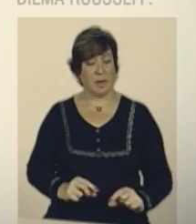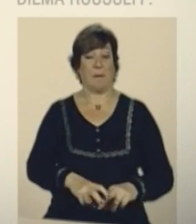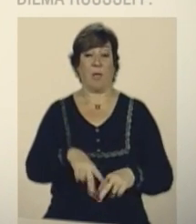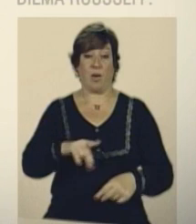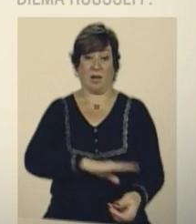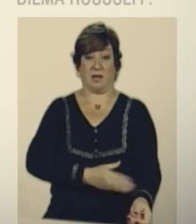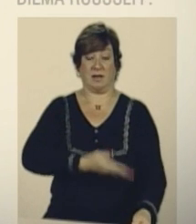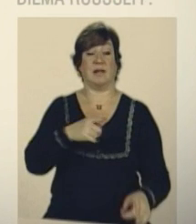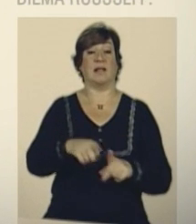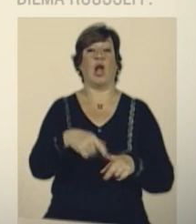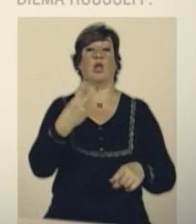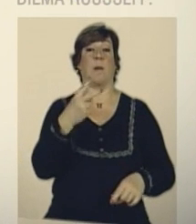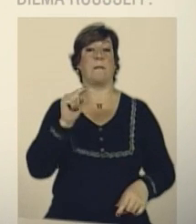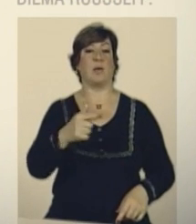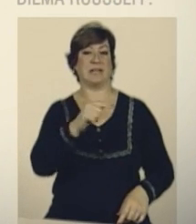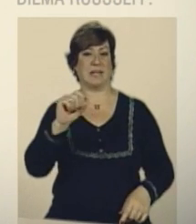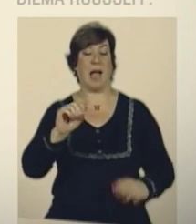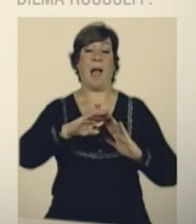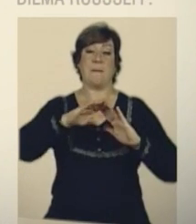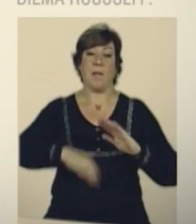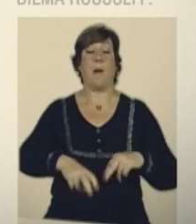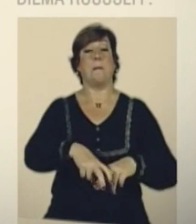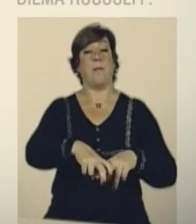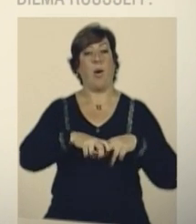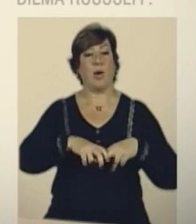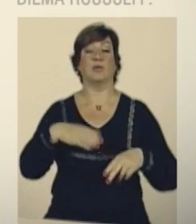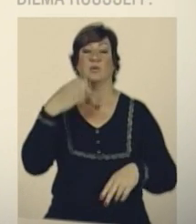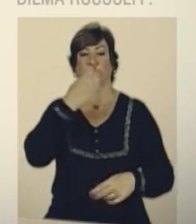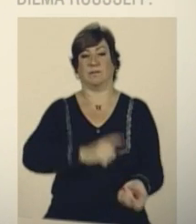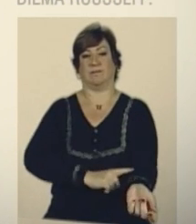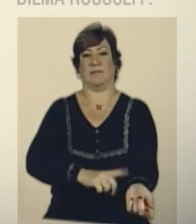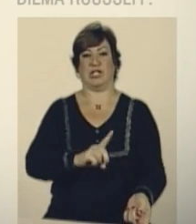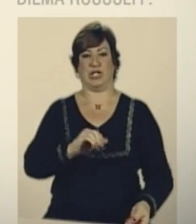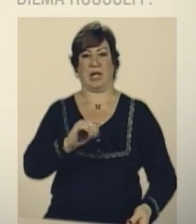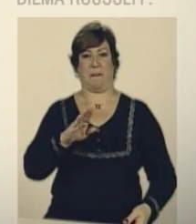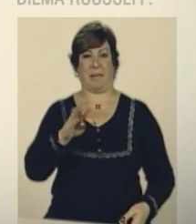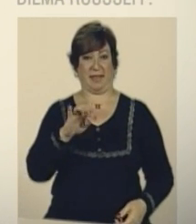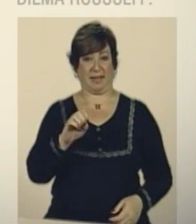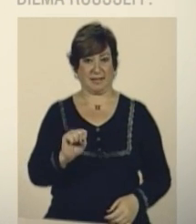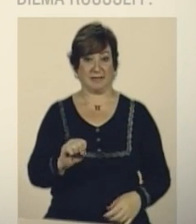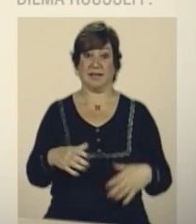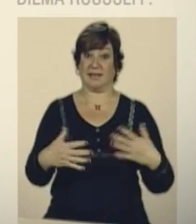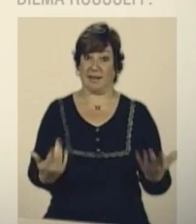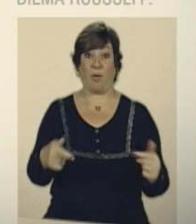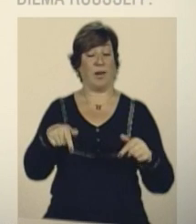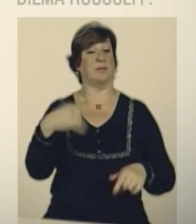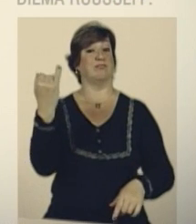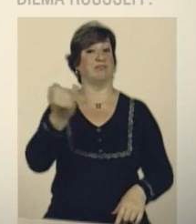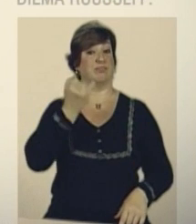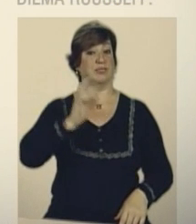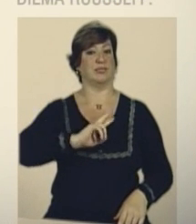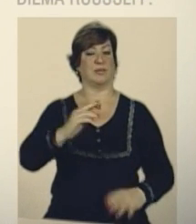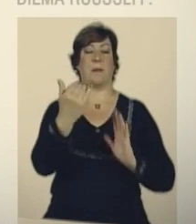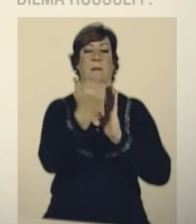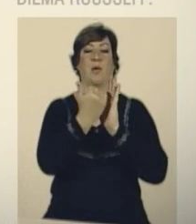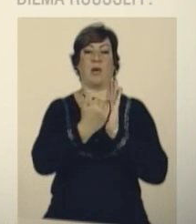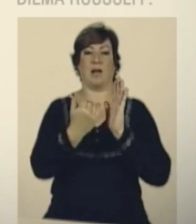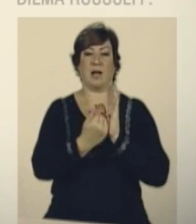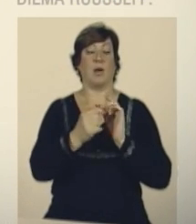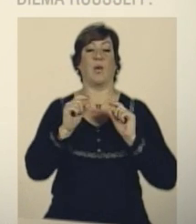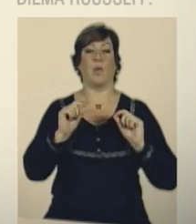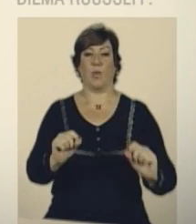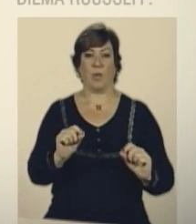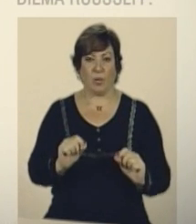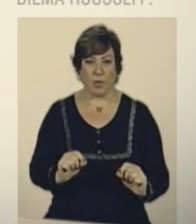e 2700 a menos por causa da diabetes outro resultado importante do programa Max foi o